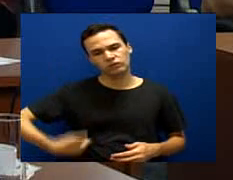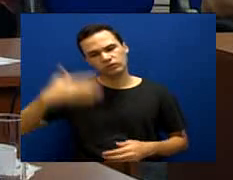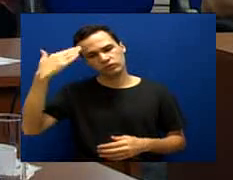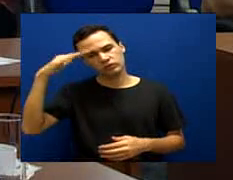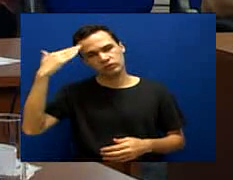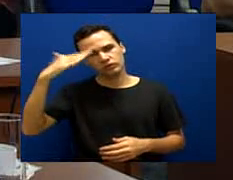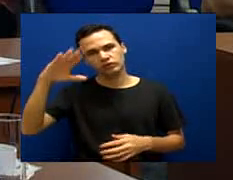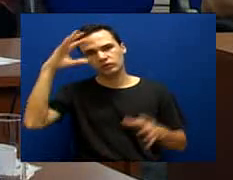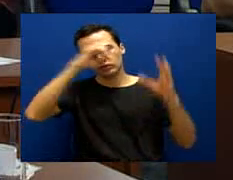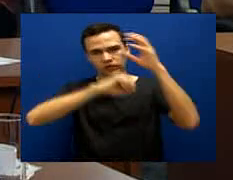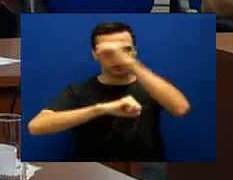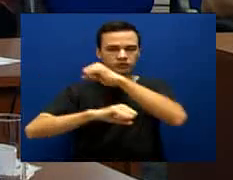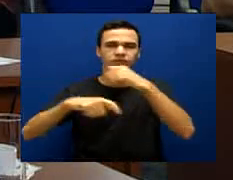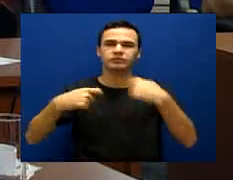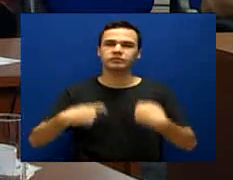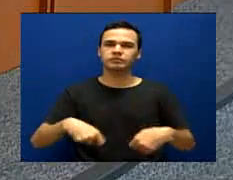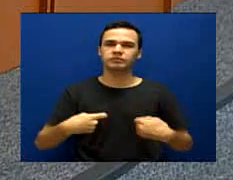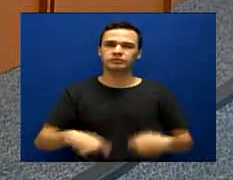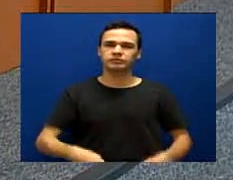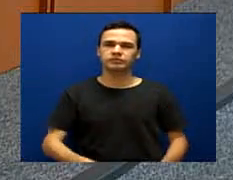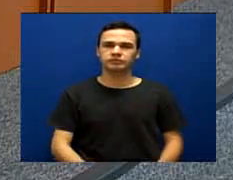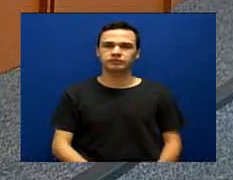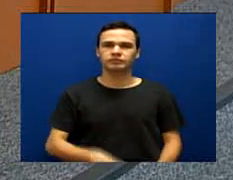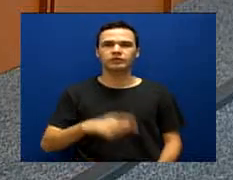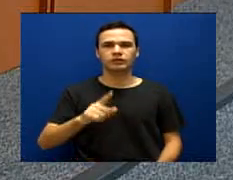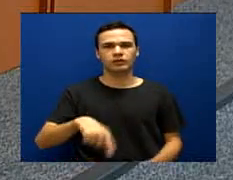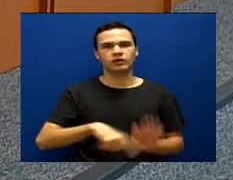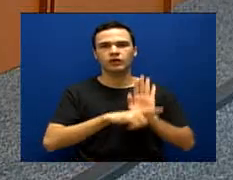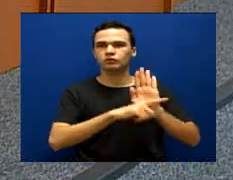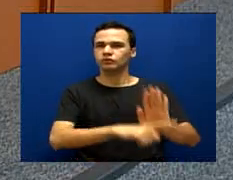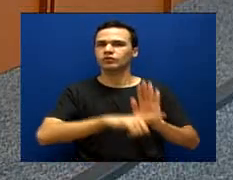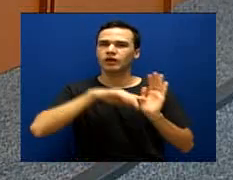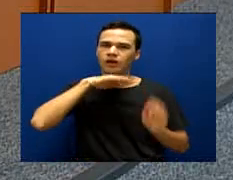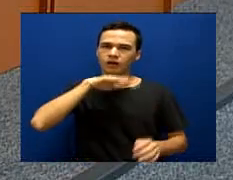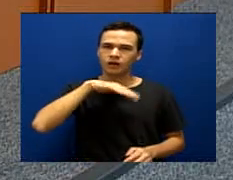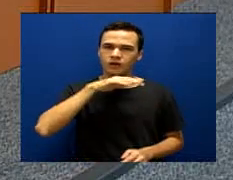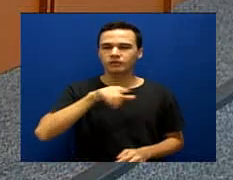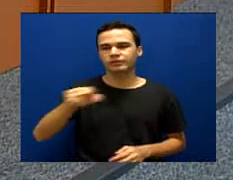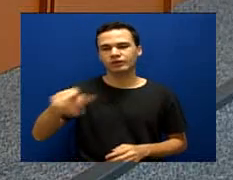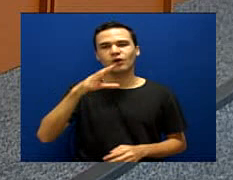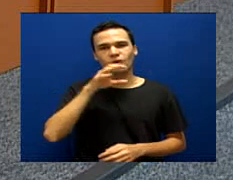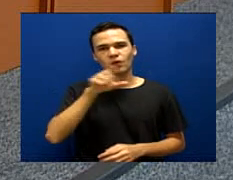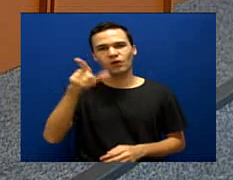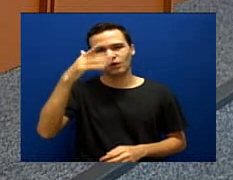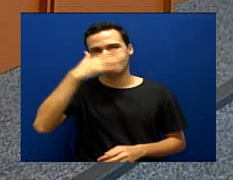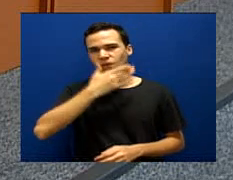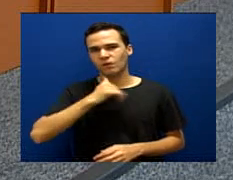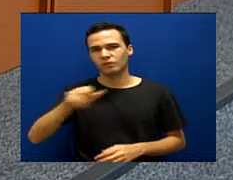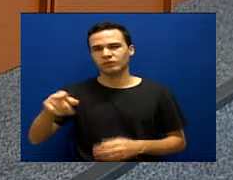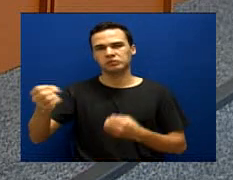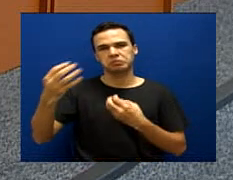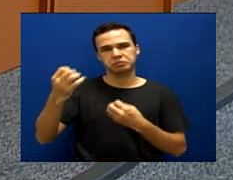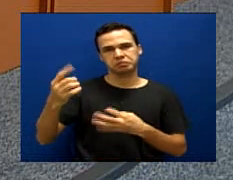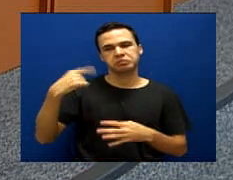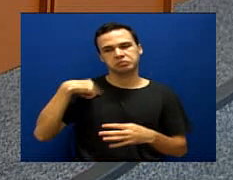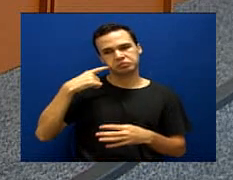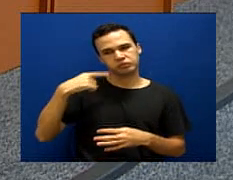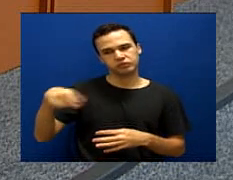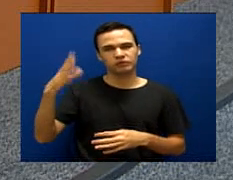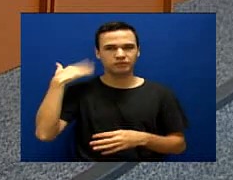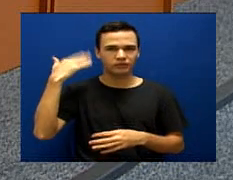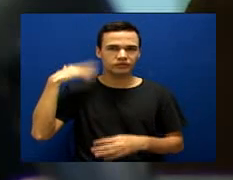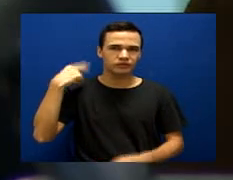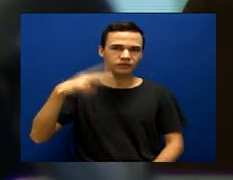pouco da necessidade da defesa dos direitos dos animais com o Gabriel Bittencourt, que foi um vereador muito atuante nessa casa